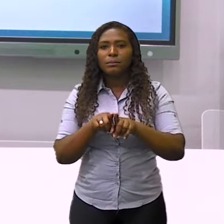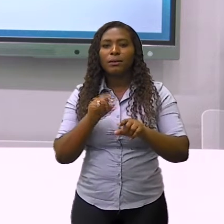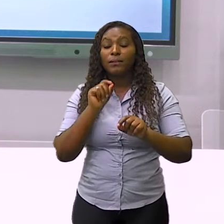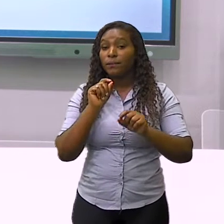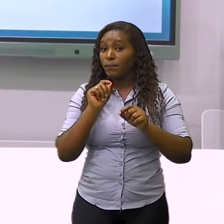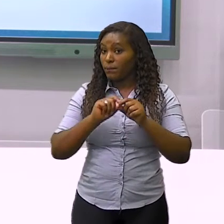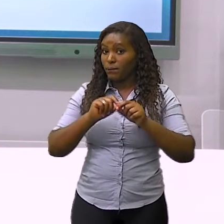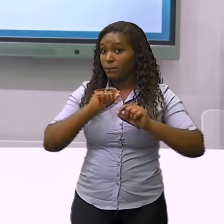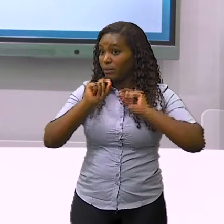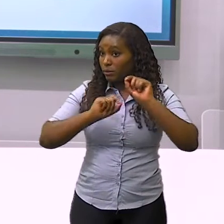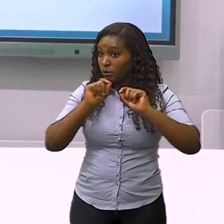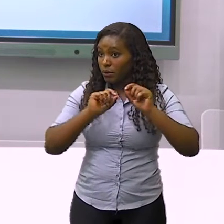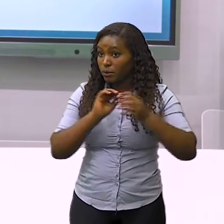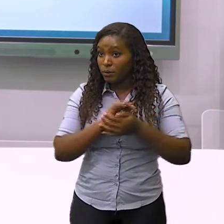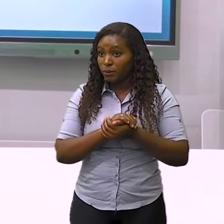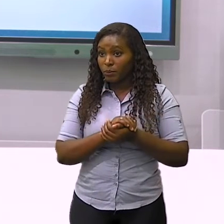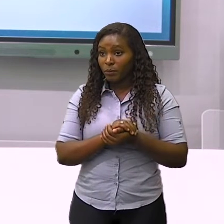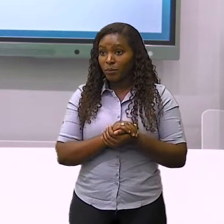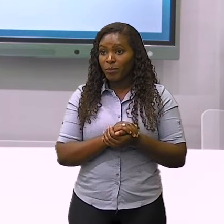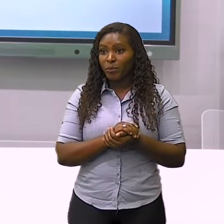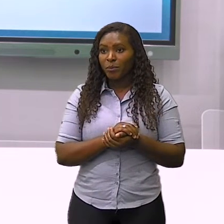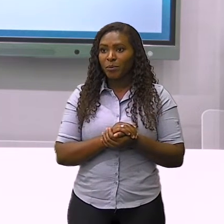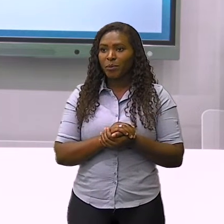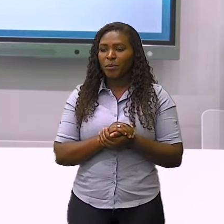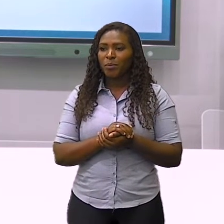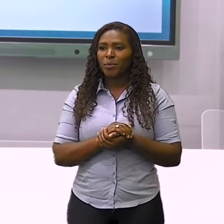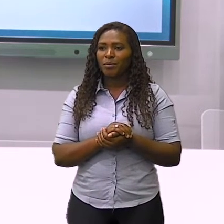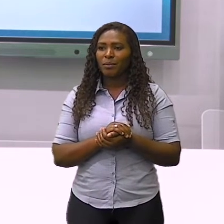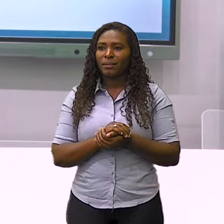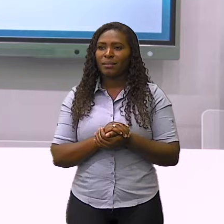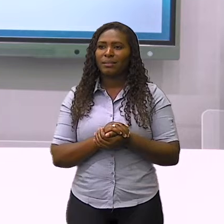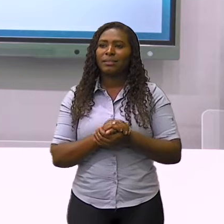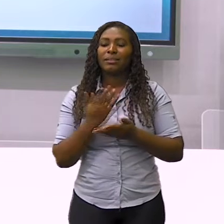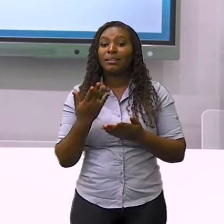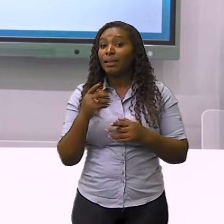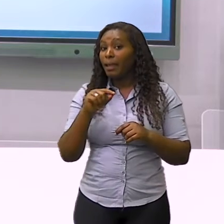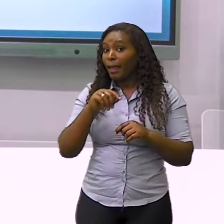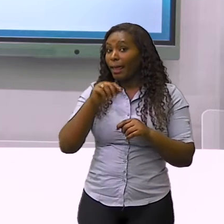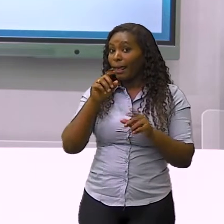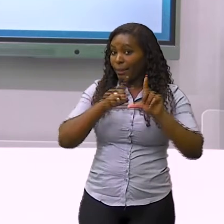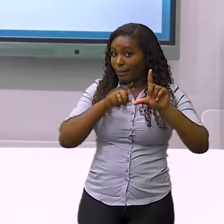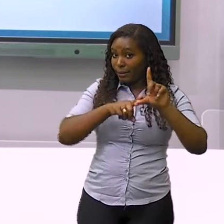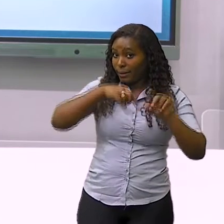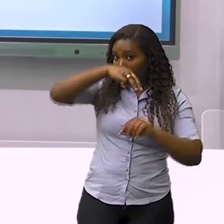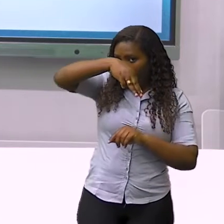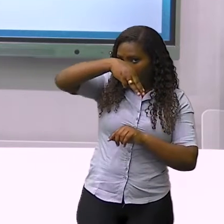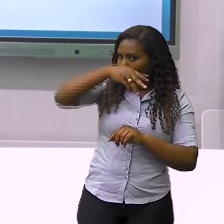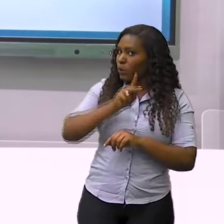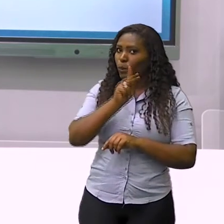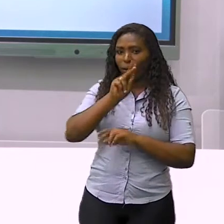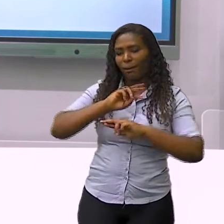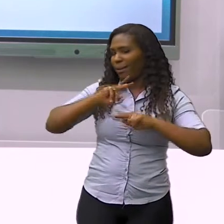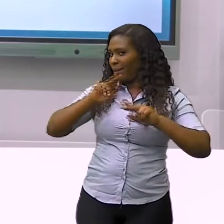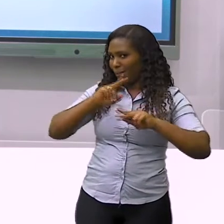de desigualdade também. Então, o menor, ele passa a ser maior.